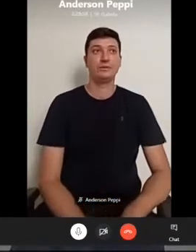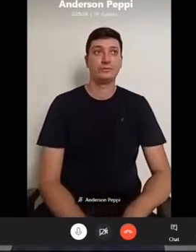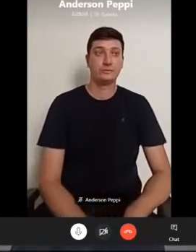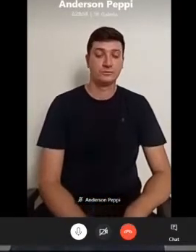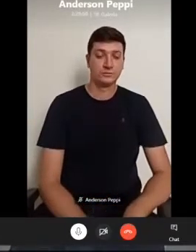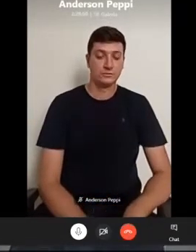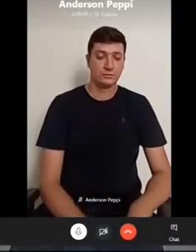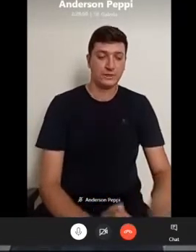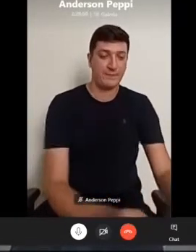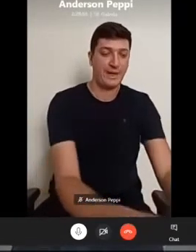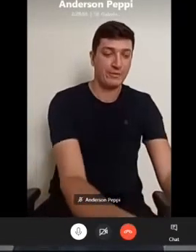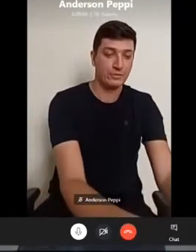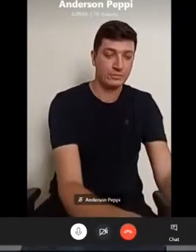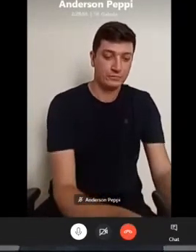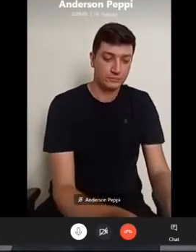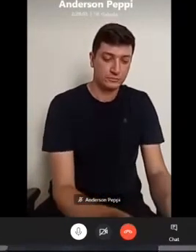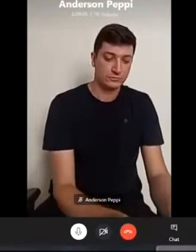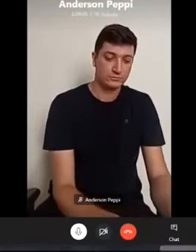Pergunta para ele.